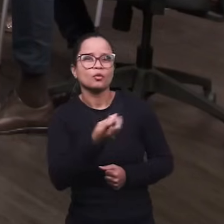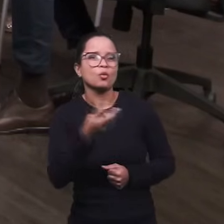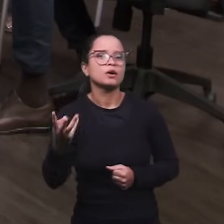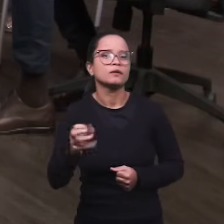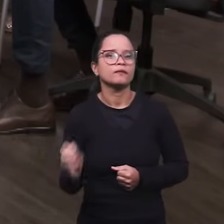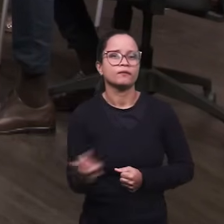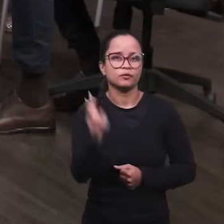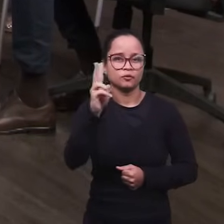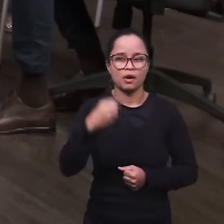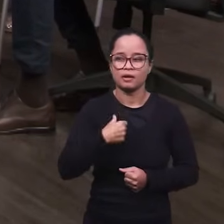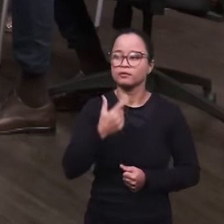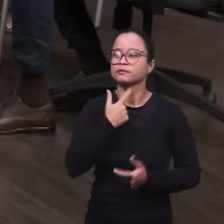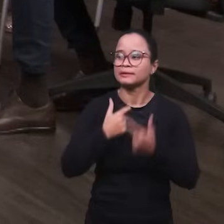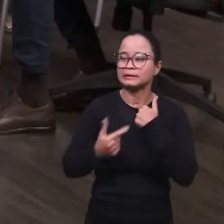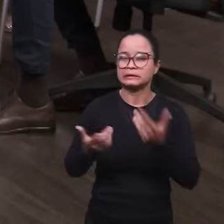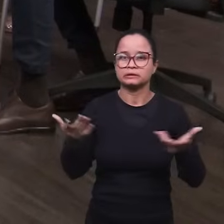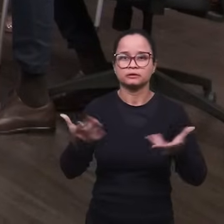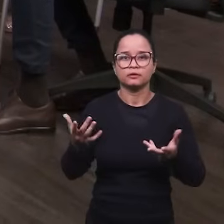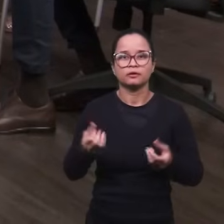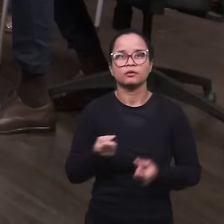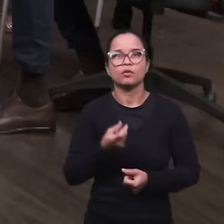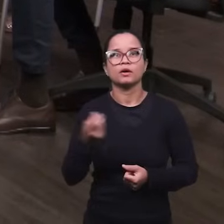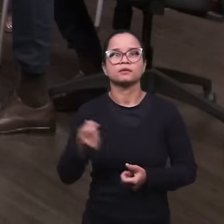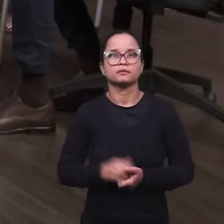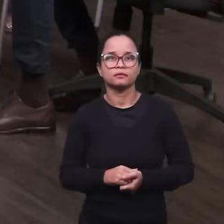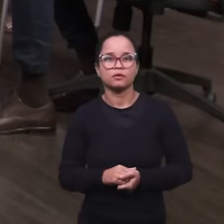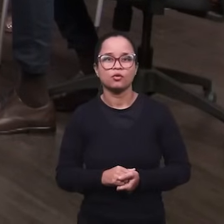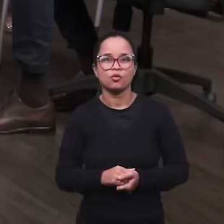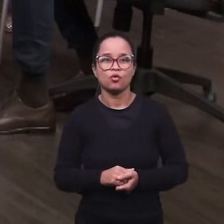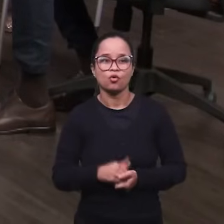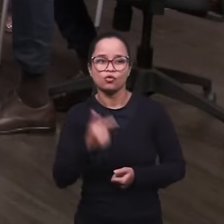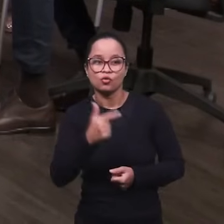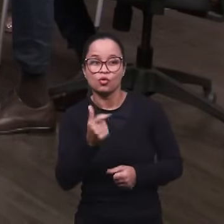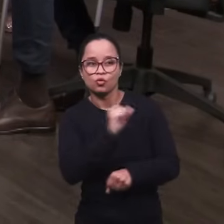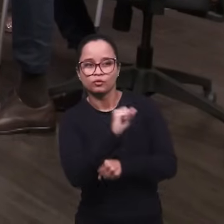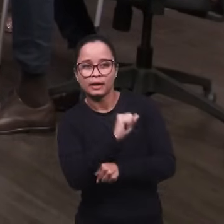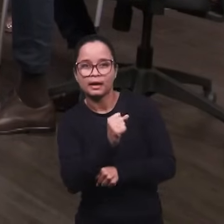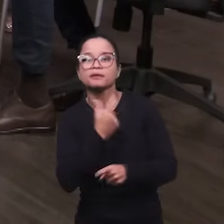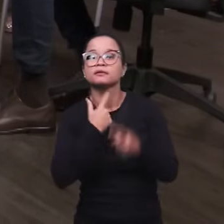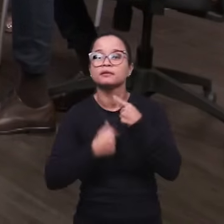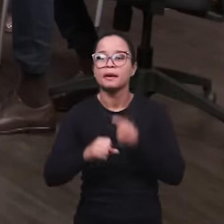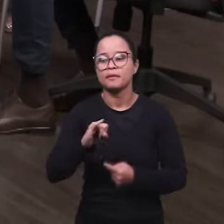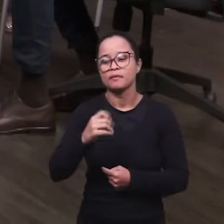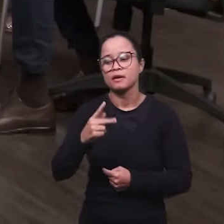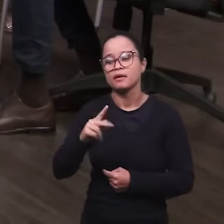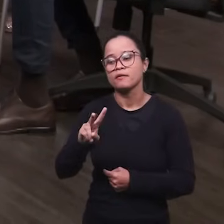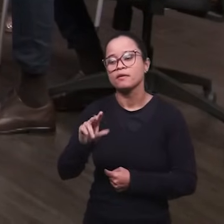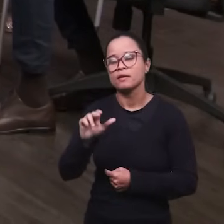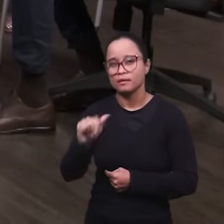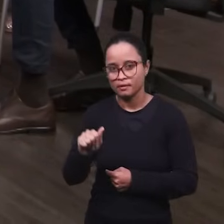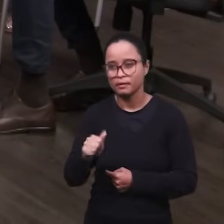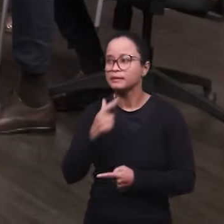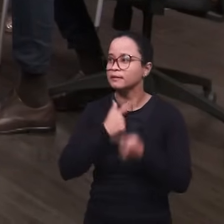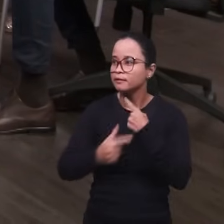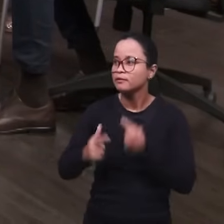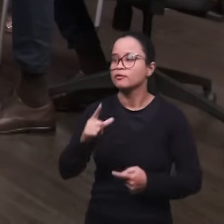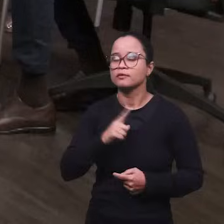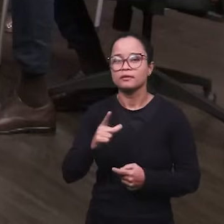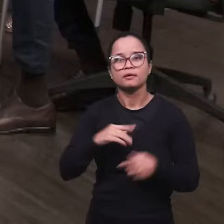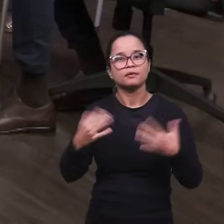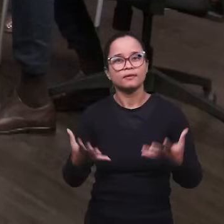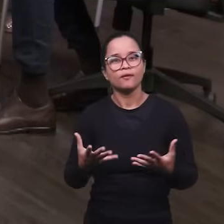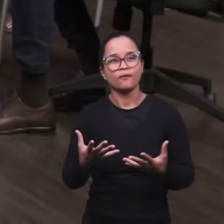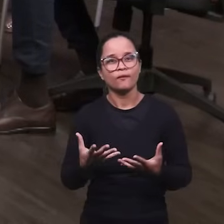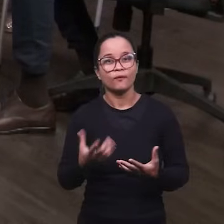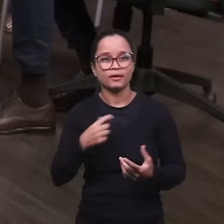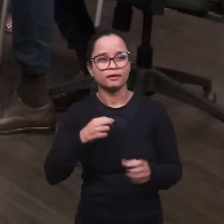quanto custa naquilo que eu quero, quanto custa o seguro do carro que eu quero ter, quanto custa o IPVA do carro que eu quero ter. Quando você cria